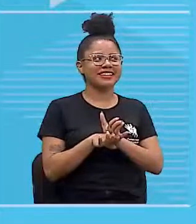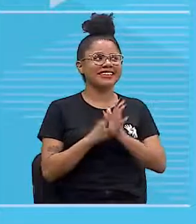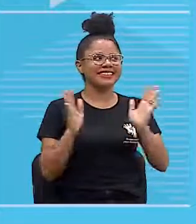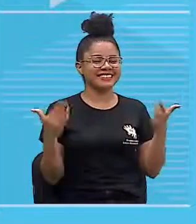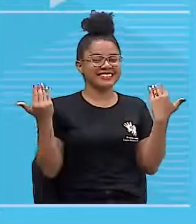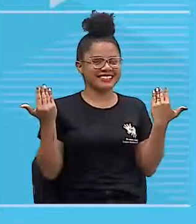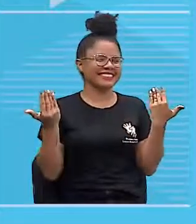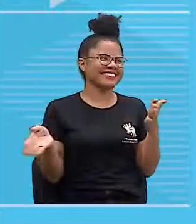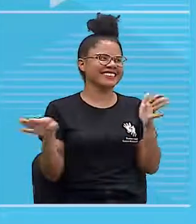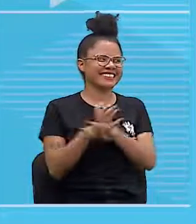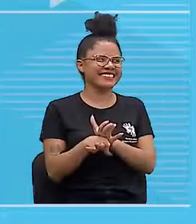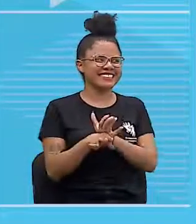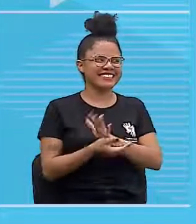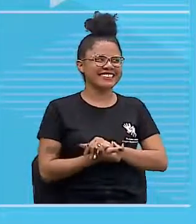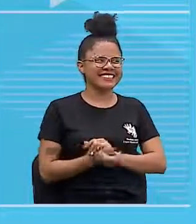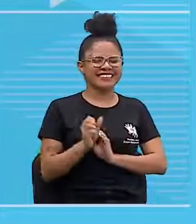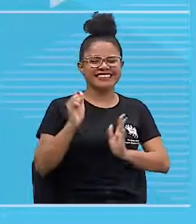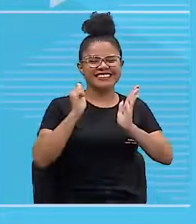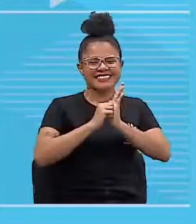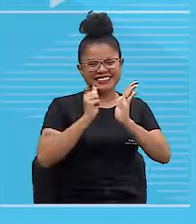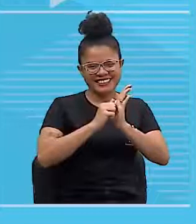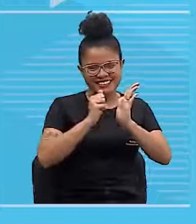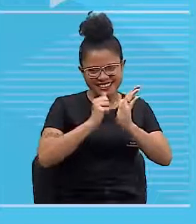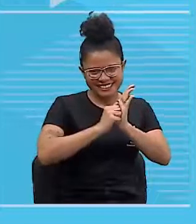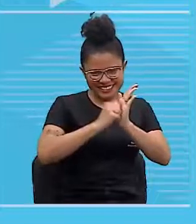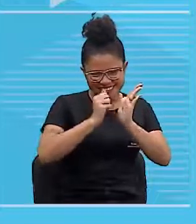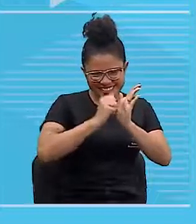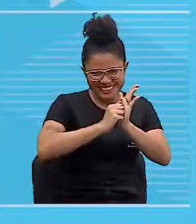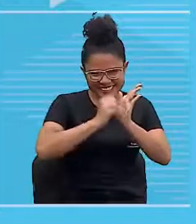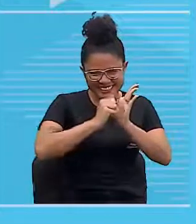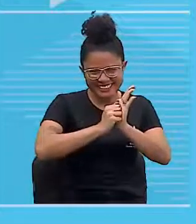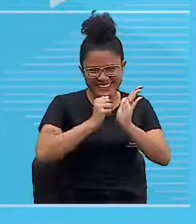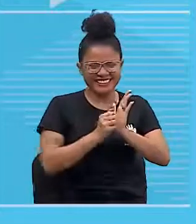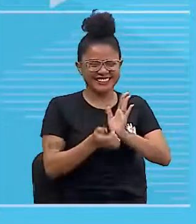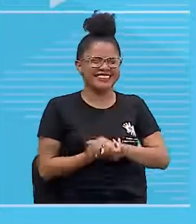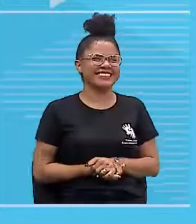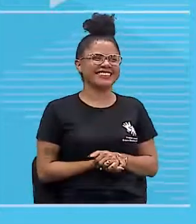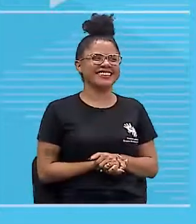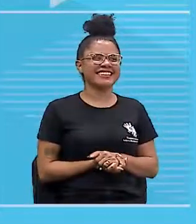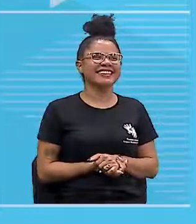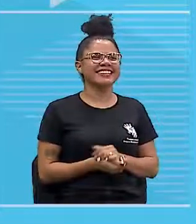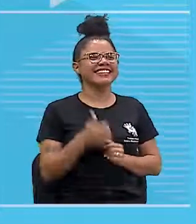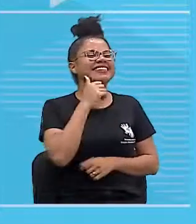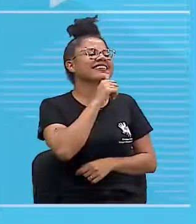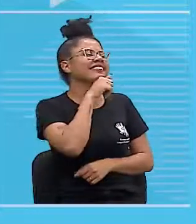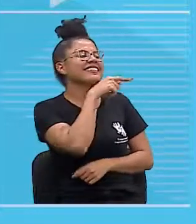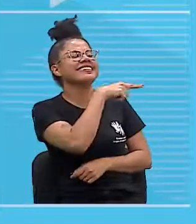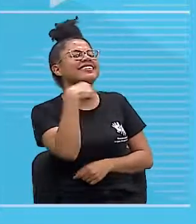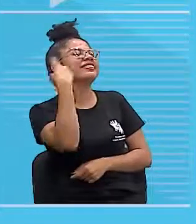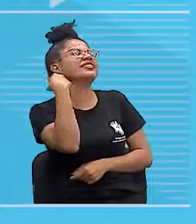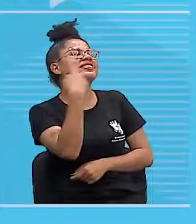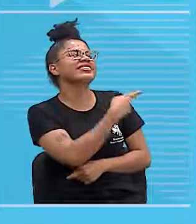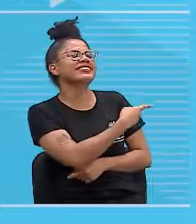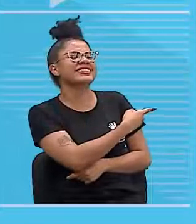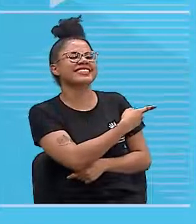surpresa bato no portão esse mamãe tem um doido batendo ali no